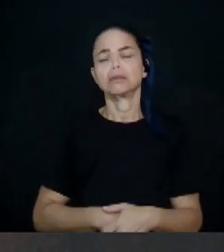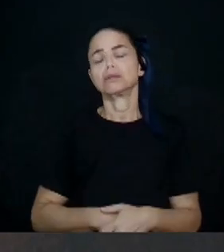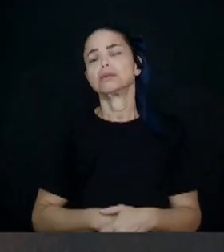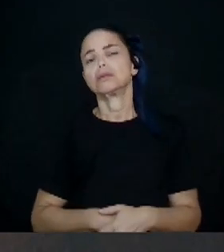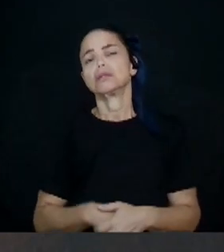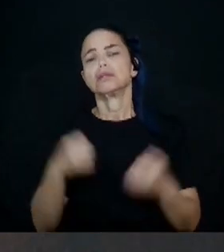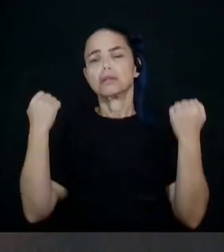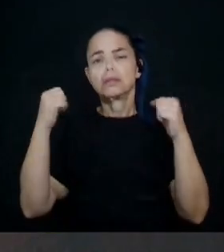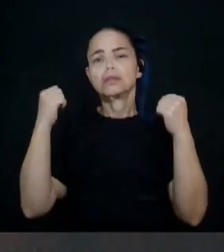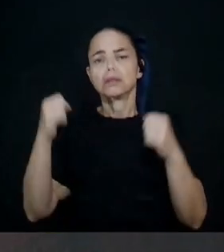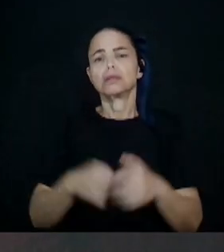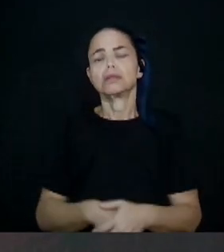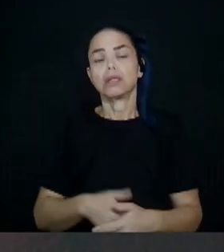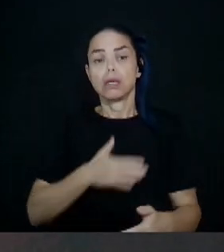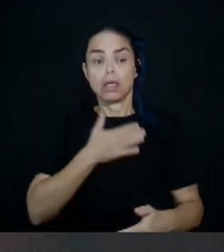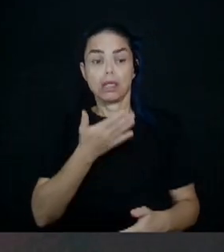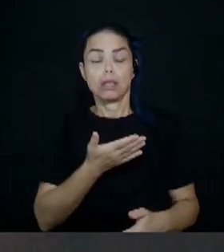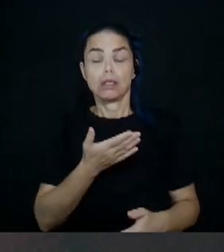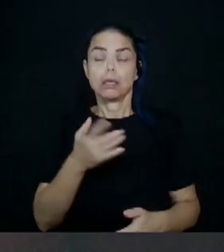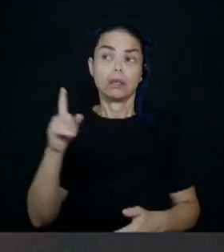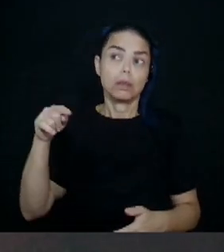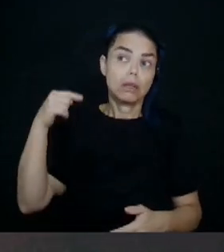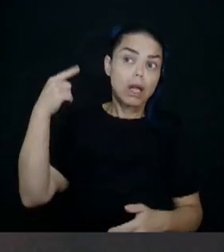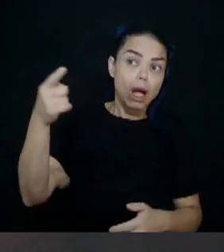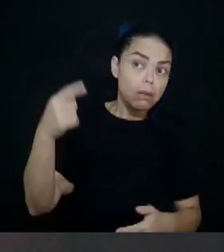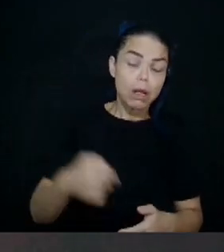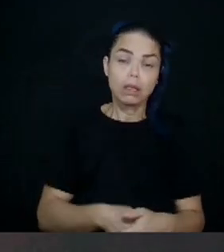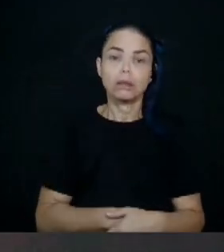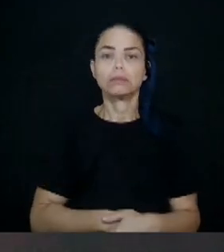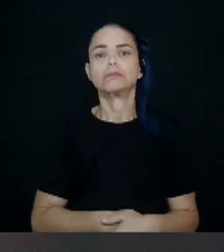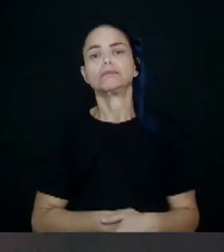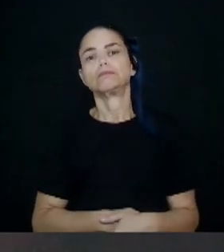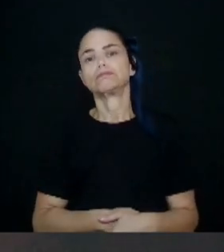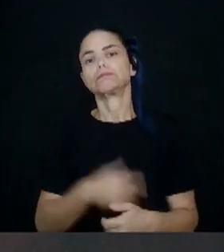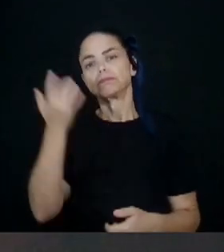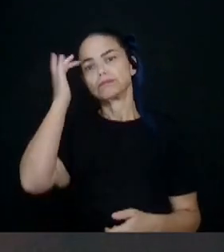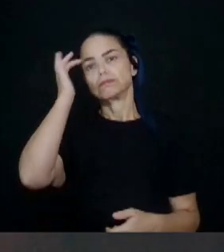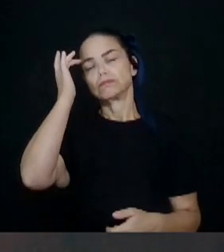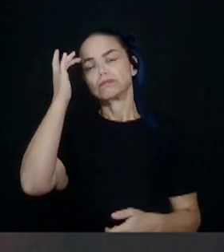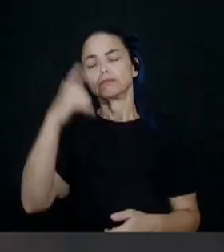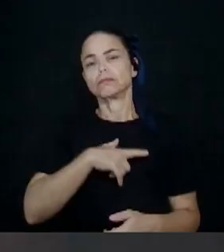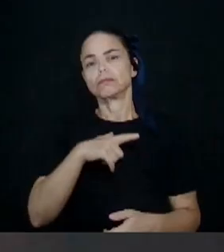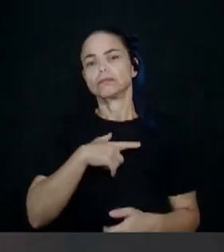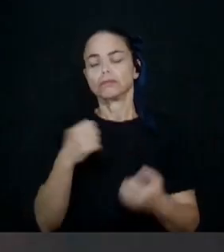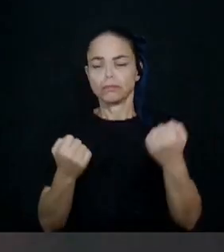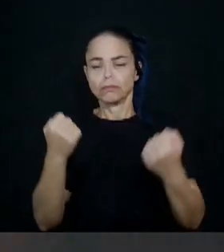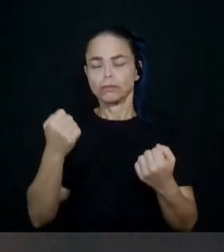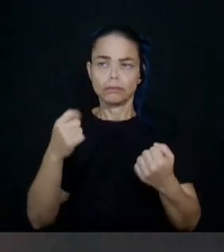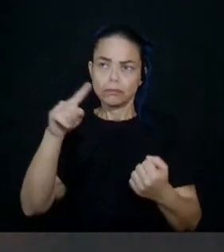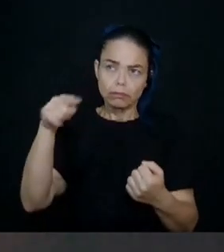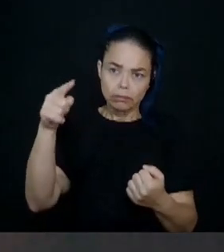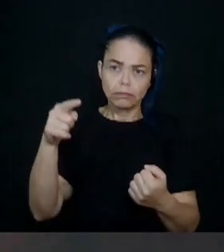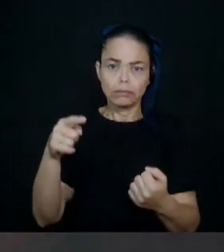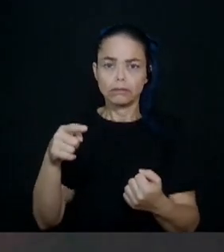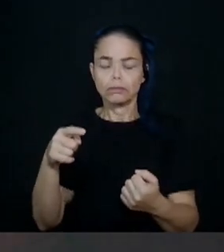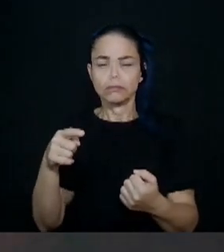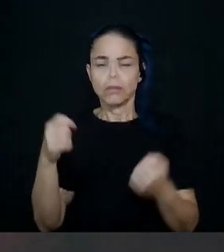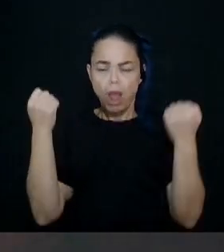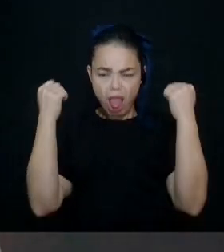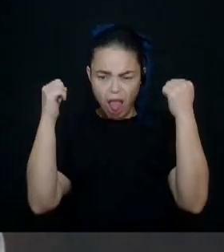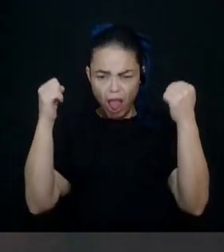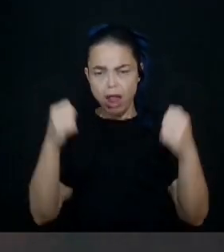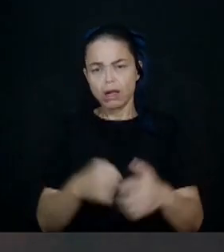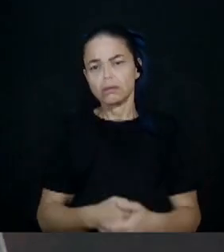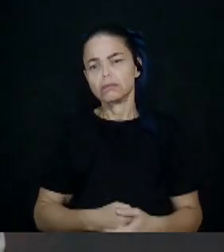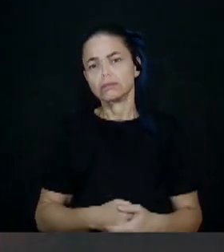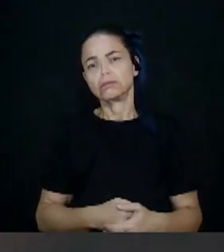ou assustar quem está fora. Né? Eu acho que assim, se eu tenho calma, se eu estou vendo que o outro está mais estressado, então eu deixo.